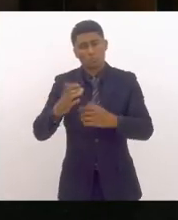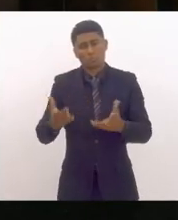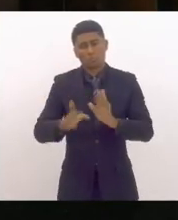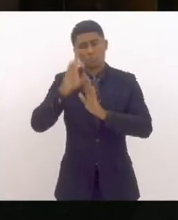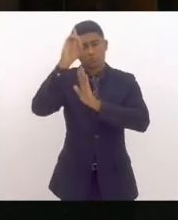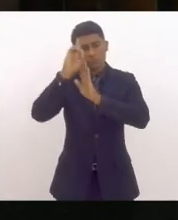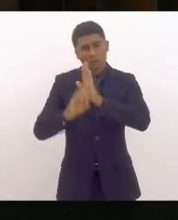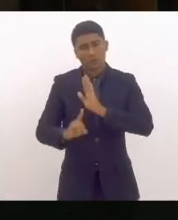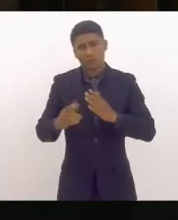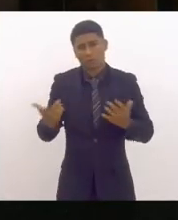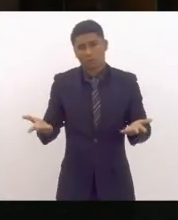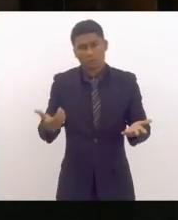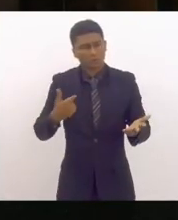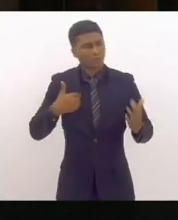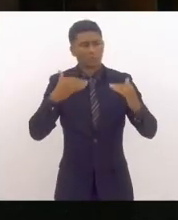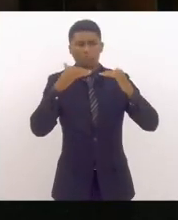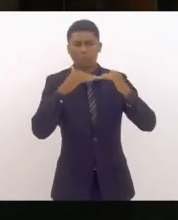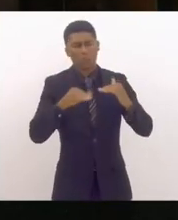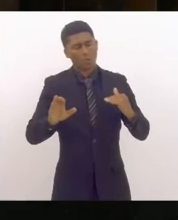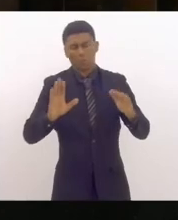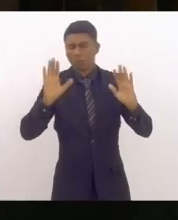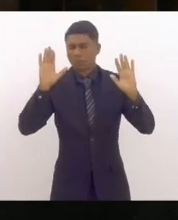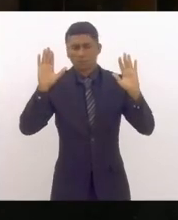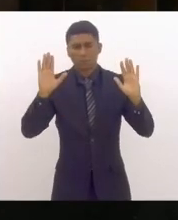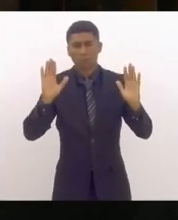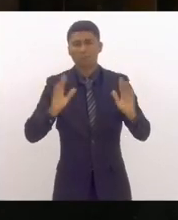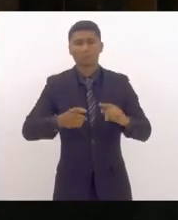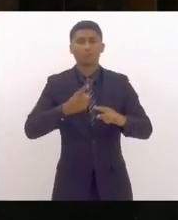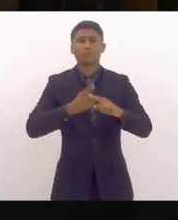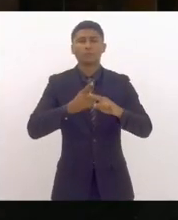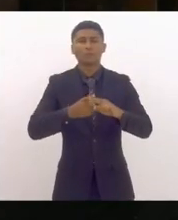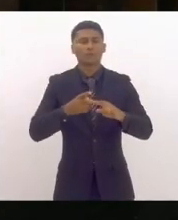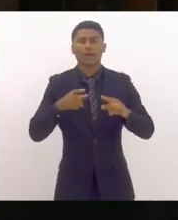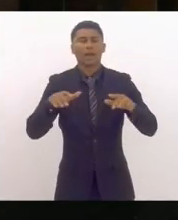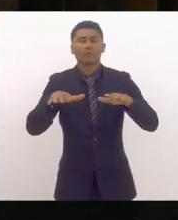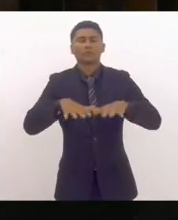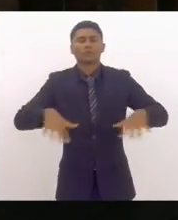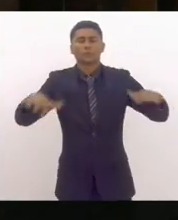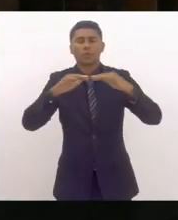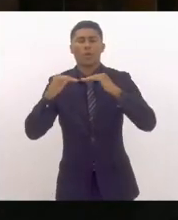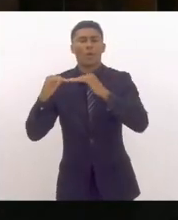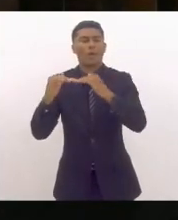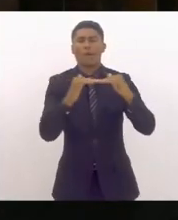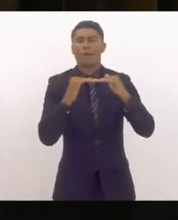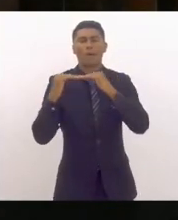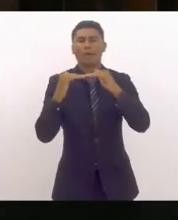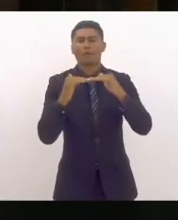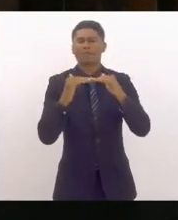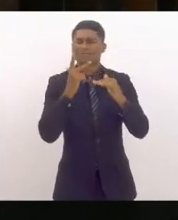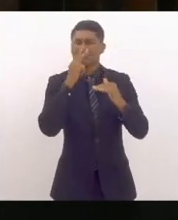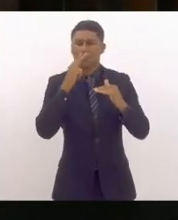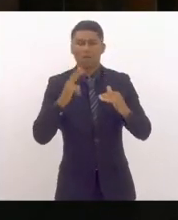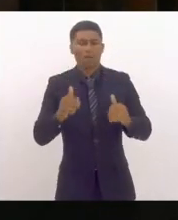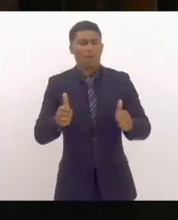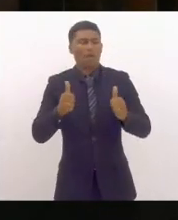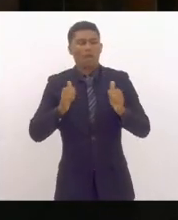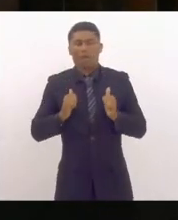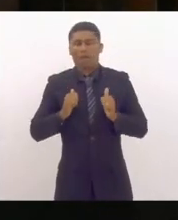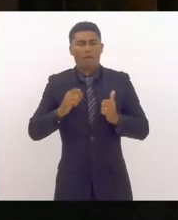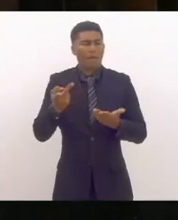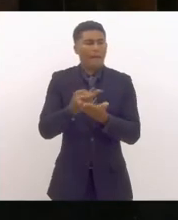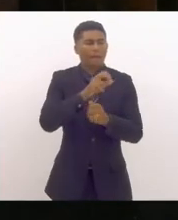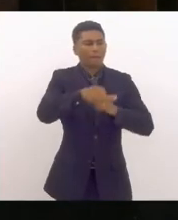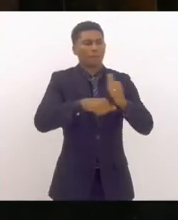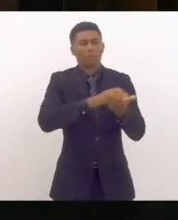a não concordamos com tudo aquilo que quando se concorda com tudo a a gente se acomoda e não muda o que tá